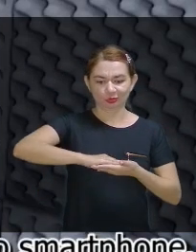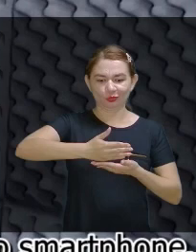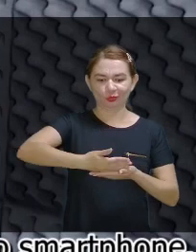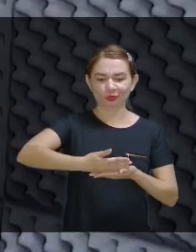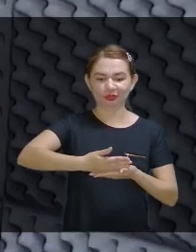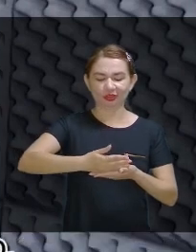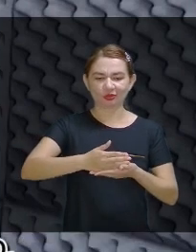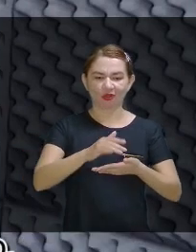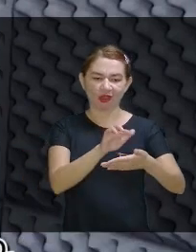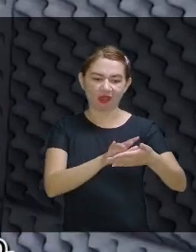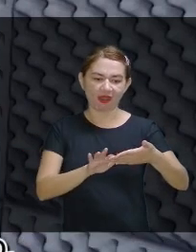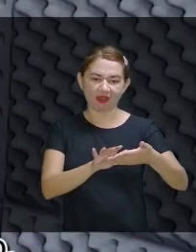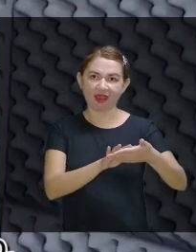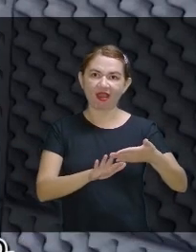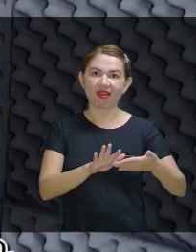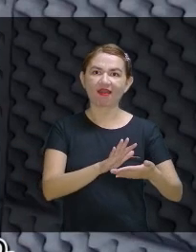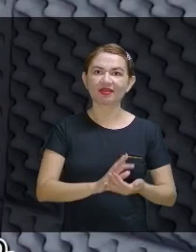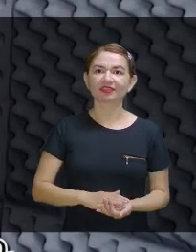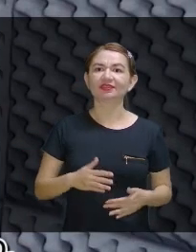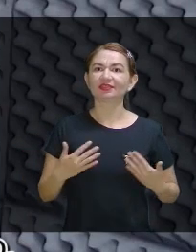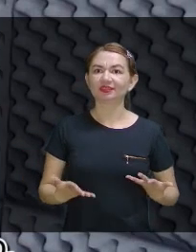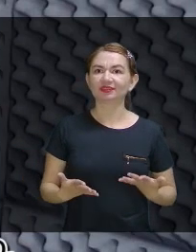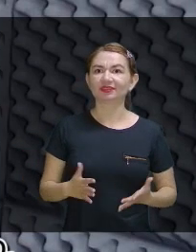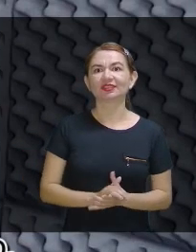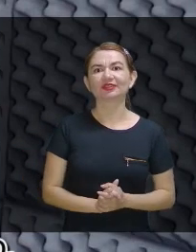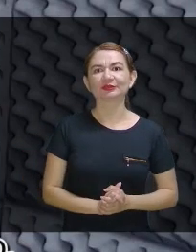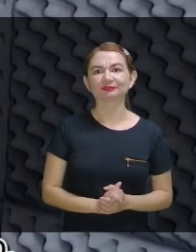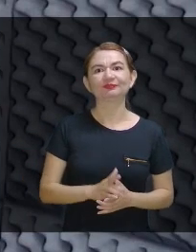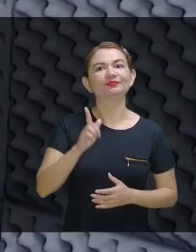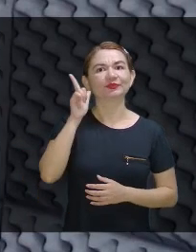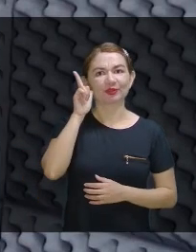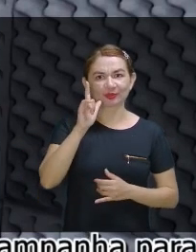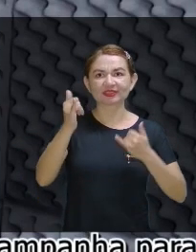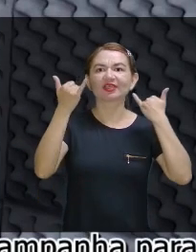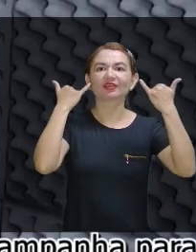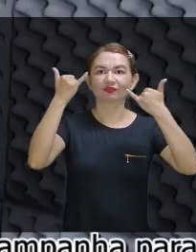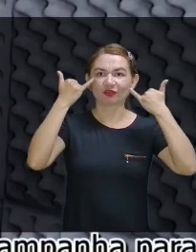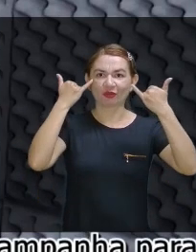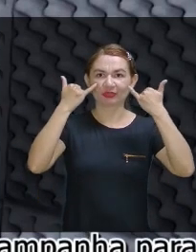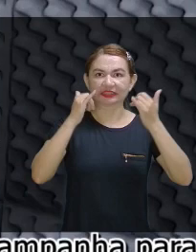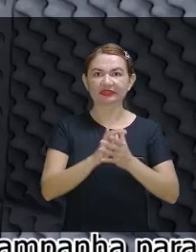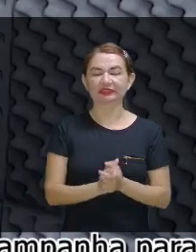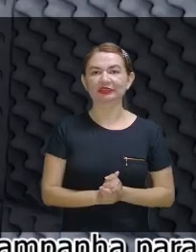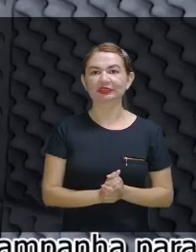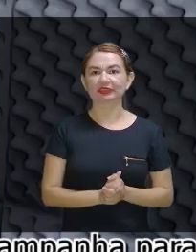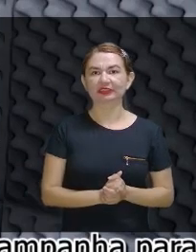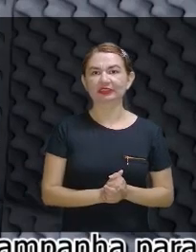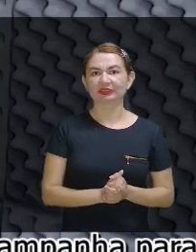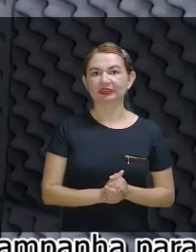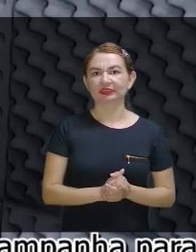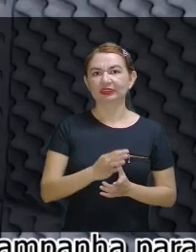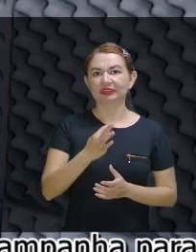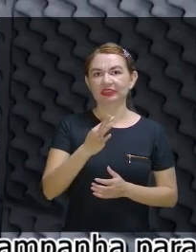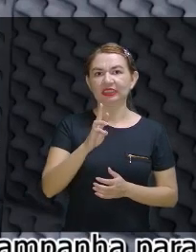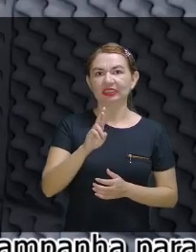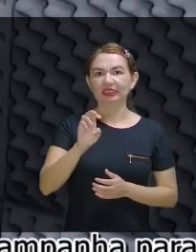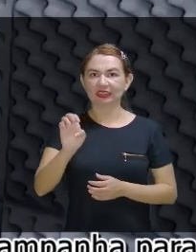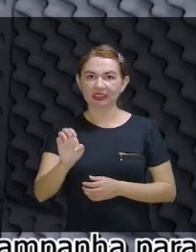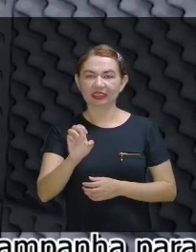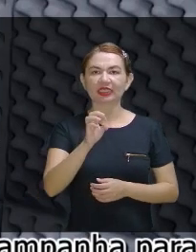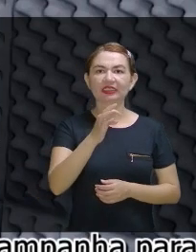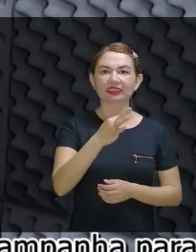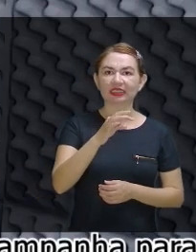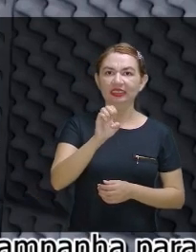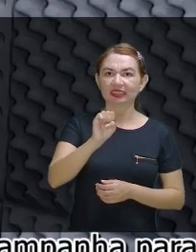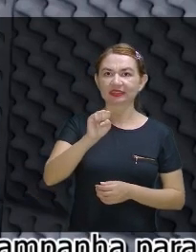com o smartphone. Então ele tem acesso a todo tipo de informação. E o tribunal tem todo, o TSE e os tribunais regionais têm